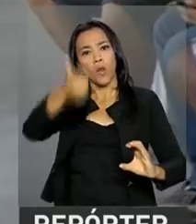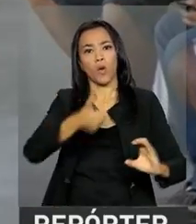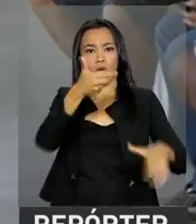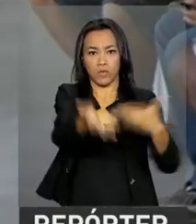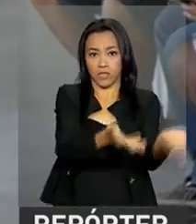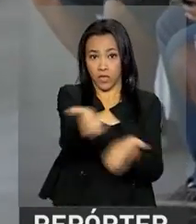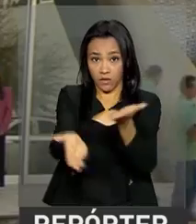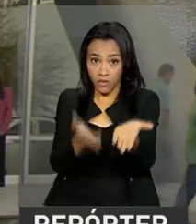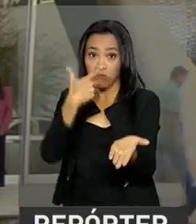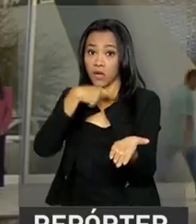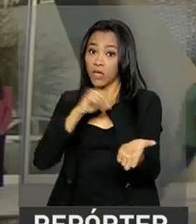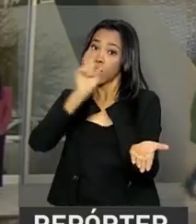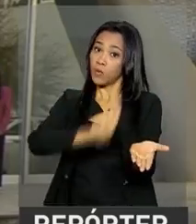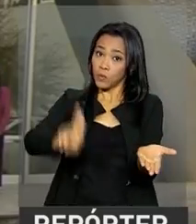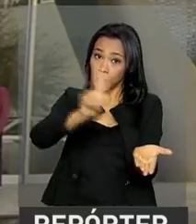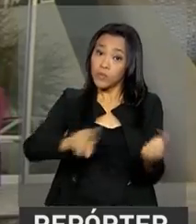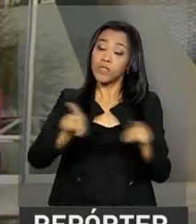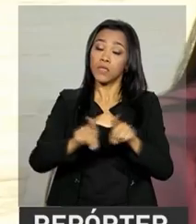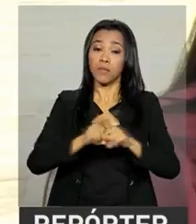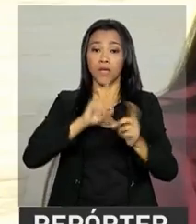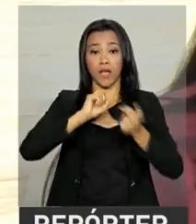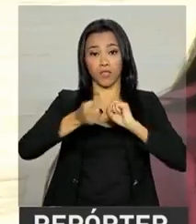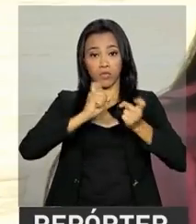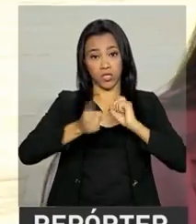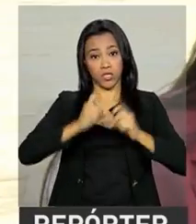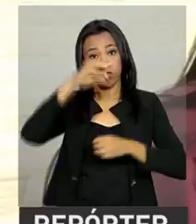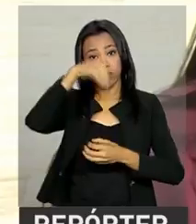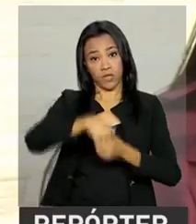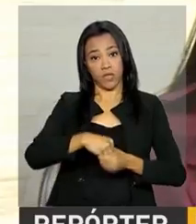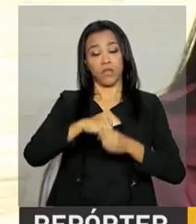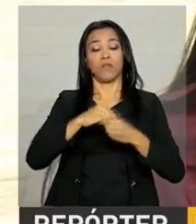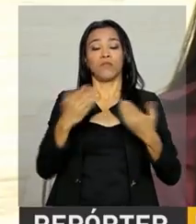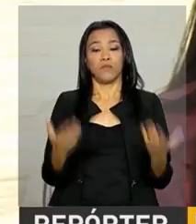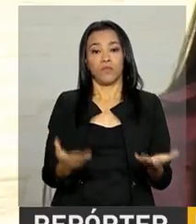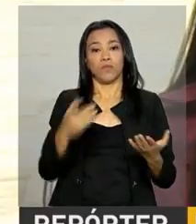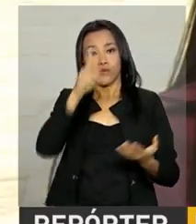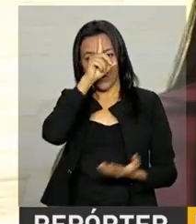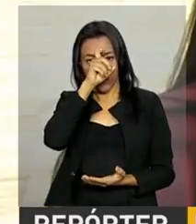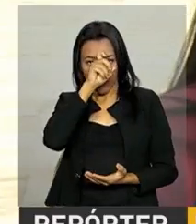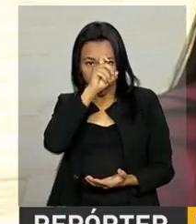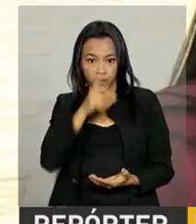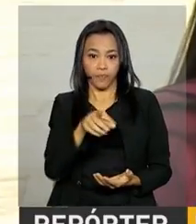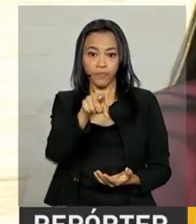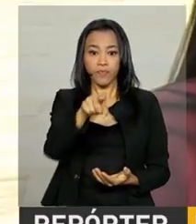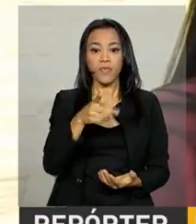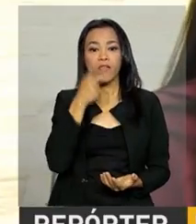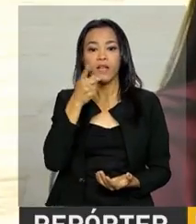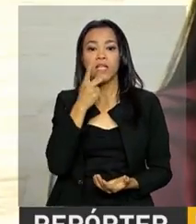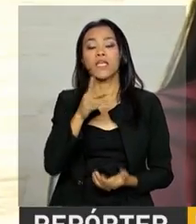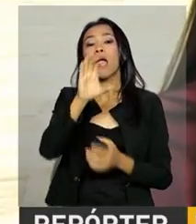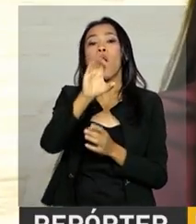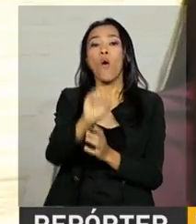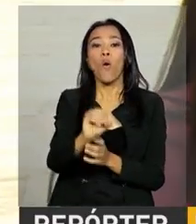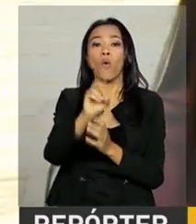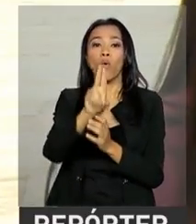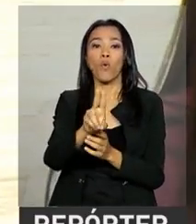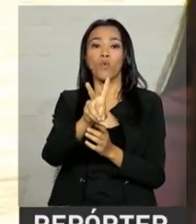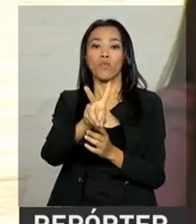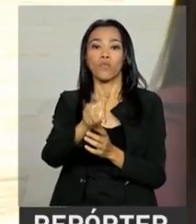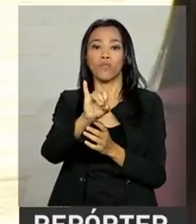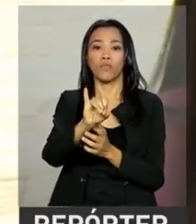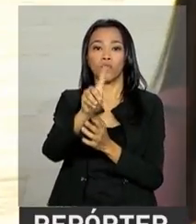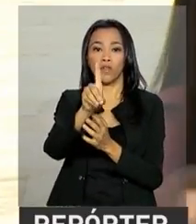serviço ao usuário e a gestão hospitalar a ouvidoria ela tem essa essa missão de estar em inserindo o